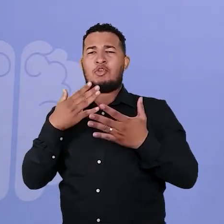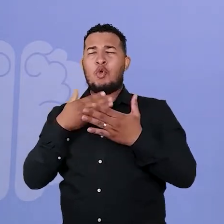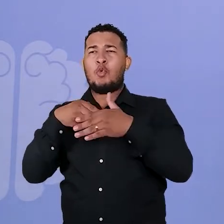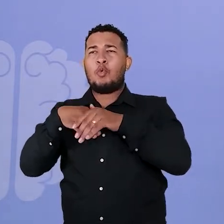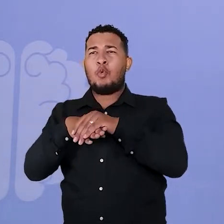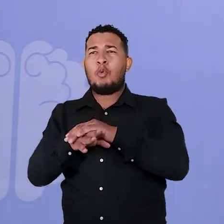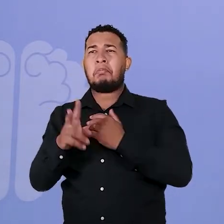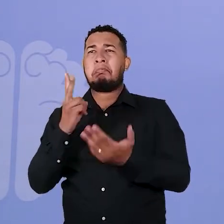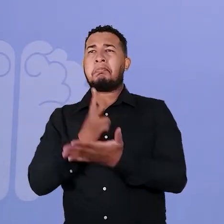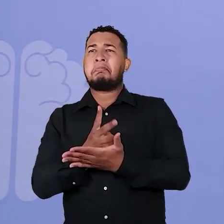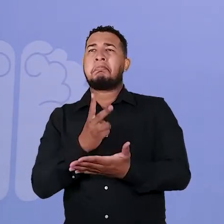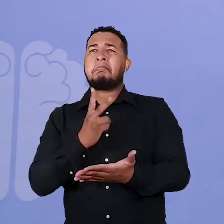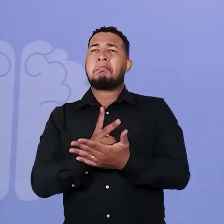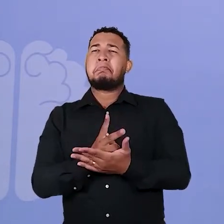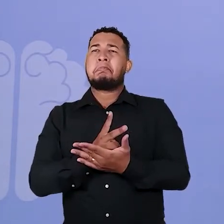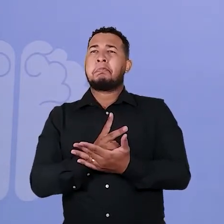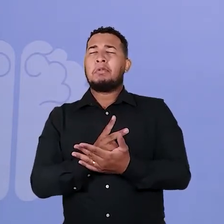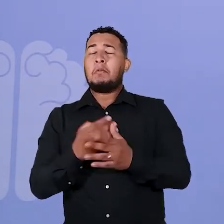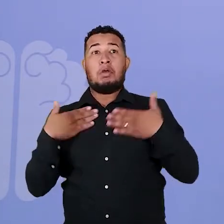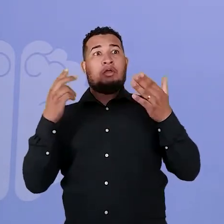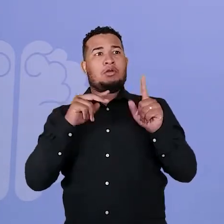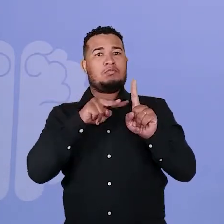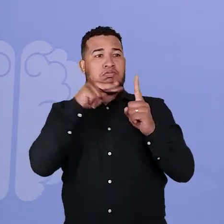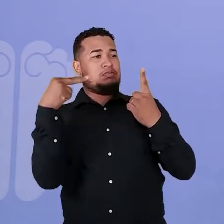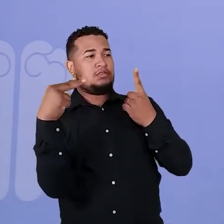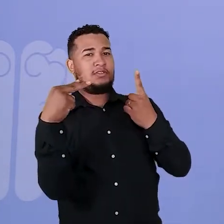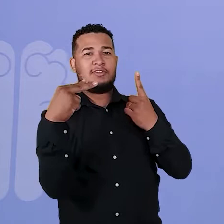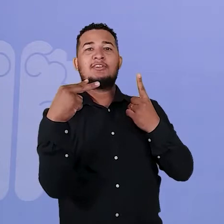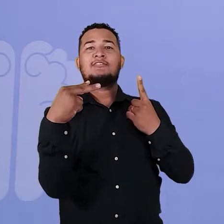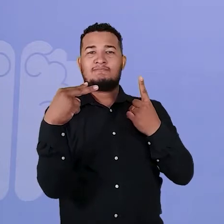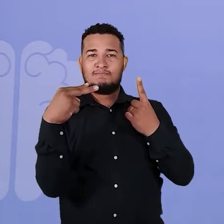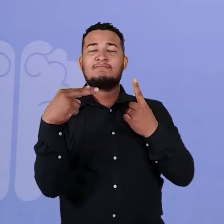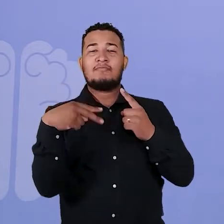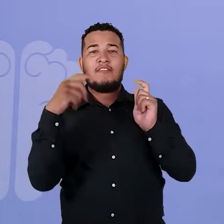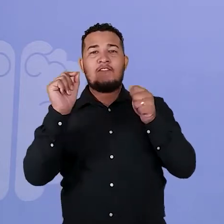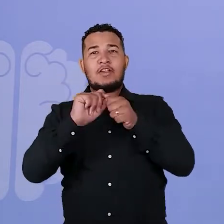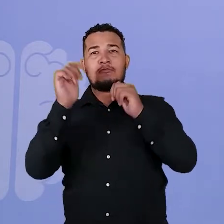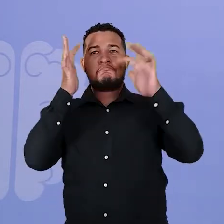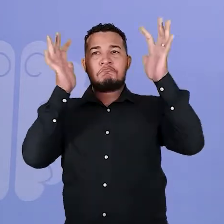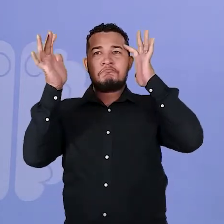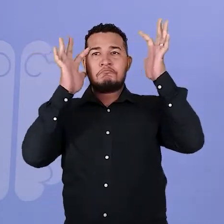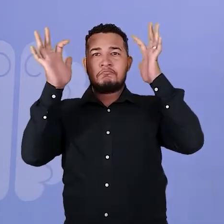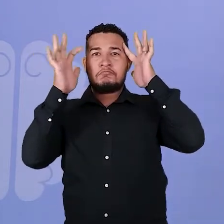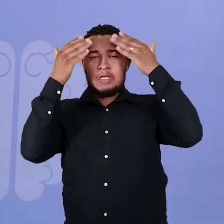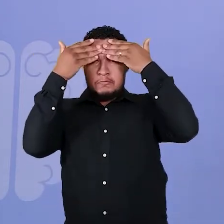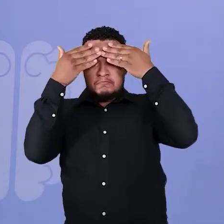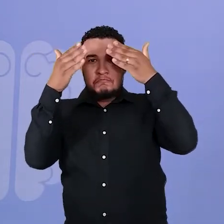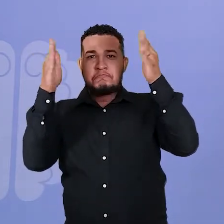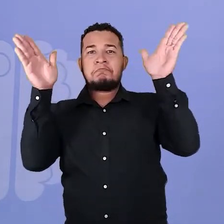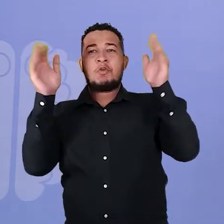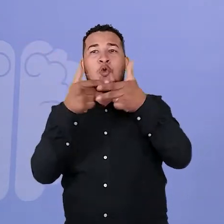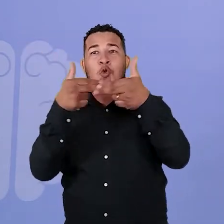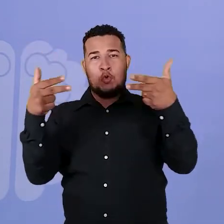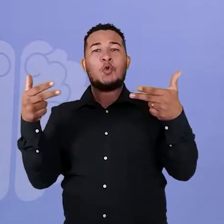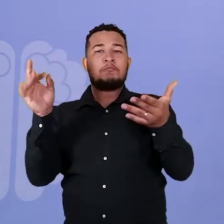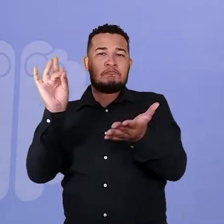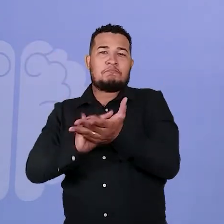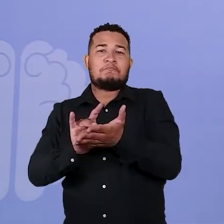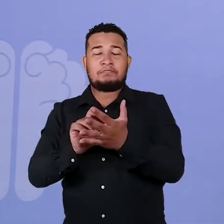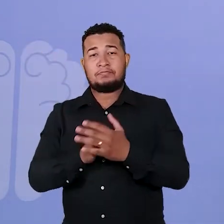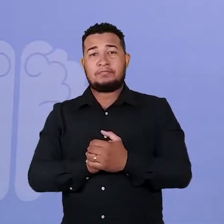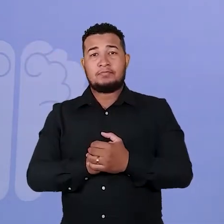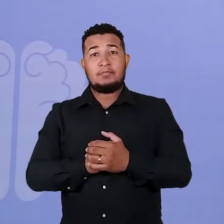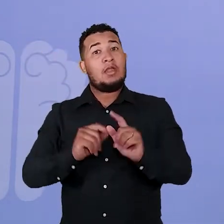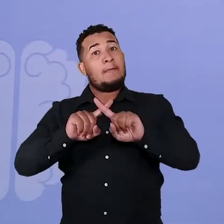lugar que a gente está acostumado a ocupar e é isso que faz com que a gente comece a pensar no que as coisas